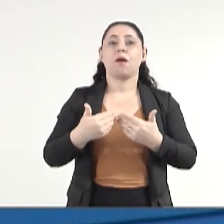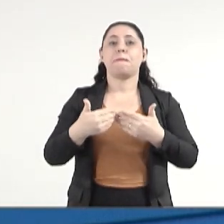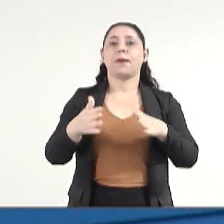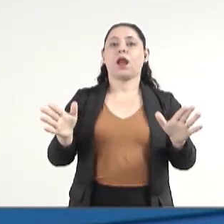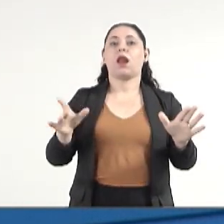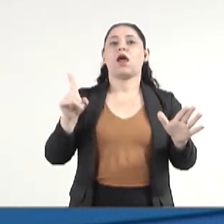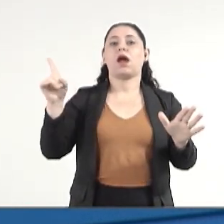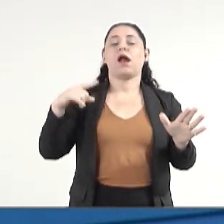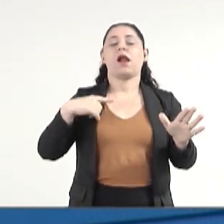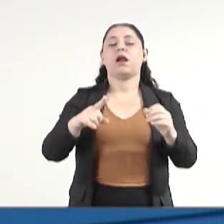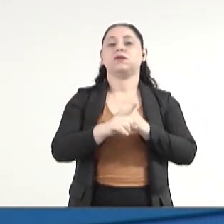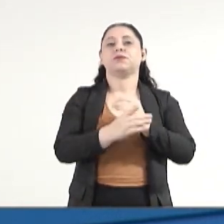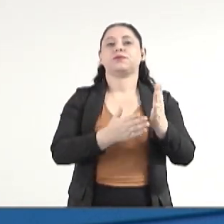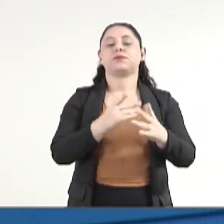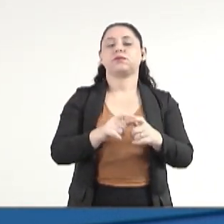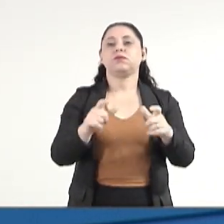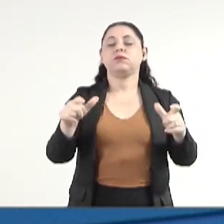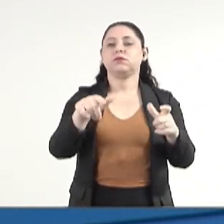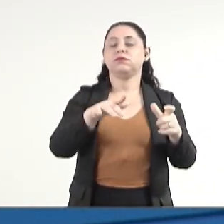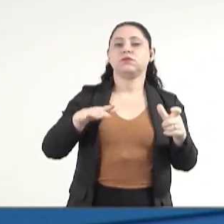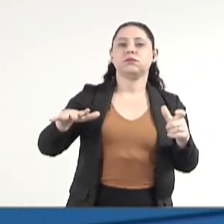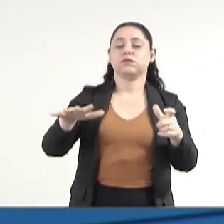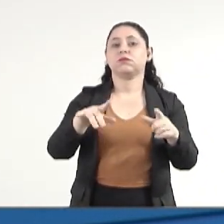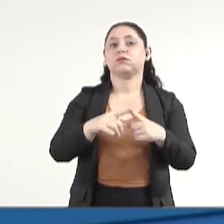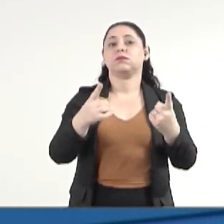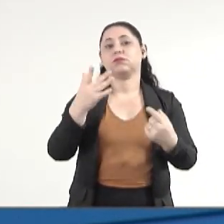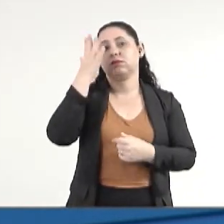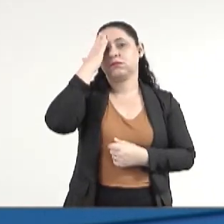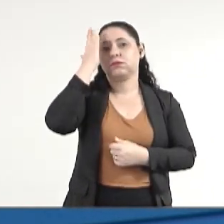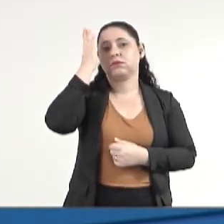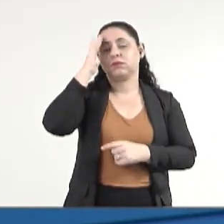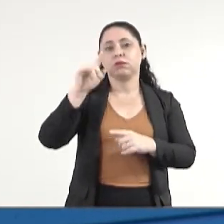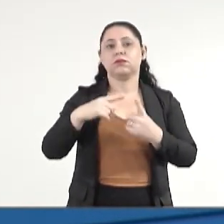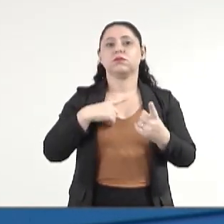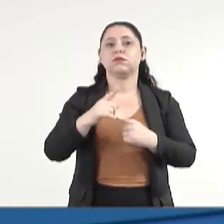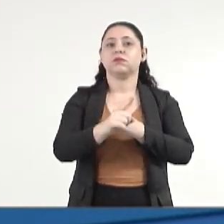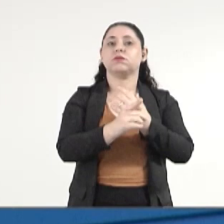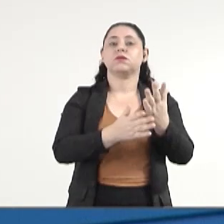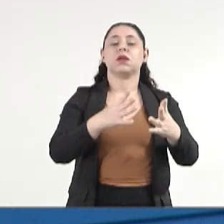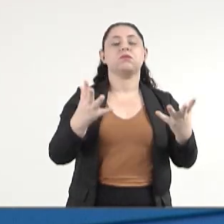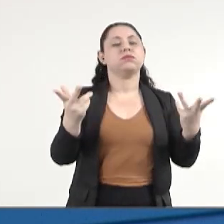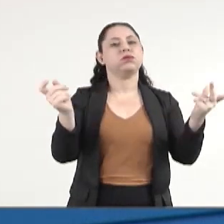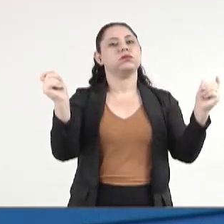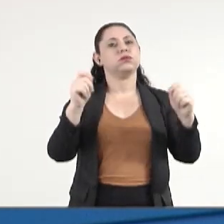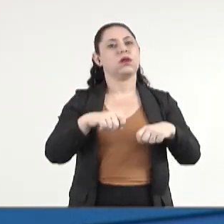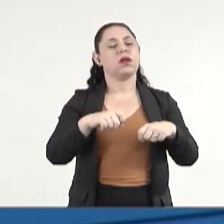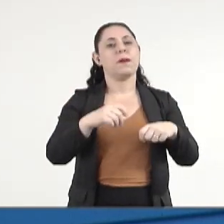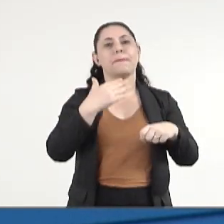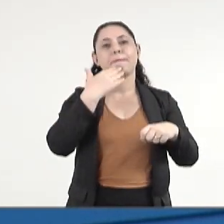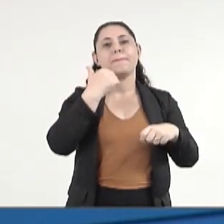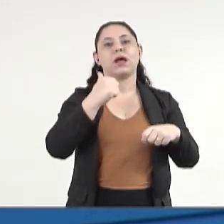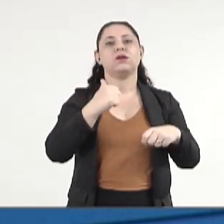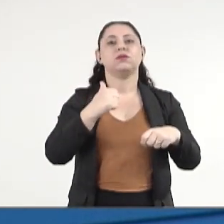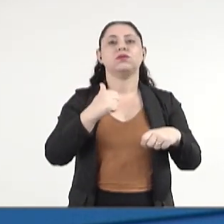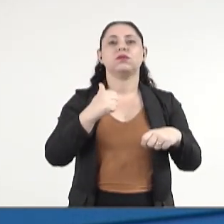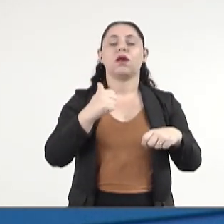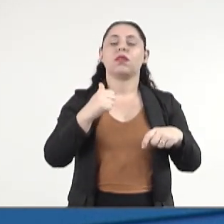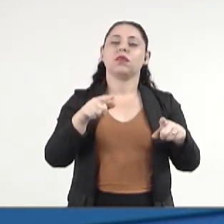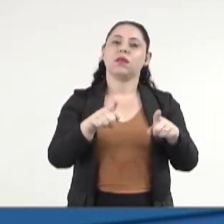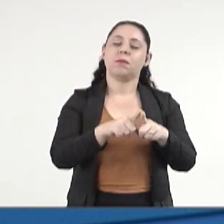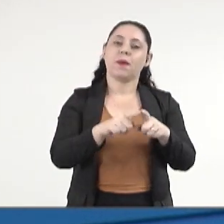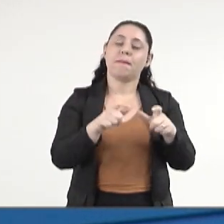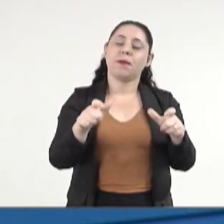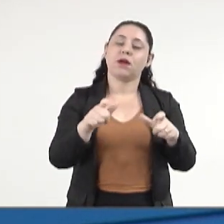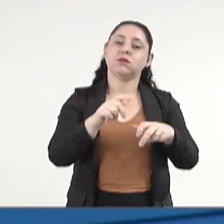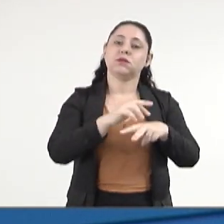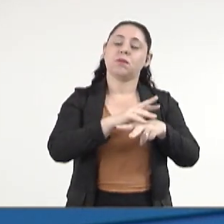Portas Abertas lá em Dourados, atendendo essa macro-região, mas a gente sabe que nós vamos ter aí um atendimento de excelência, uma melhoria e uma